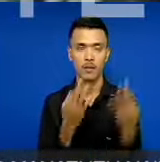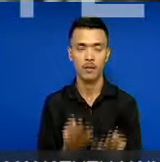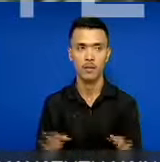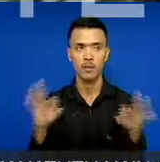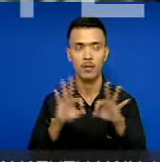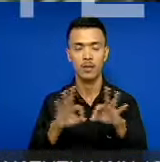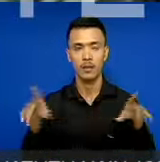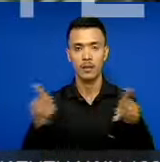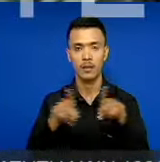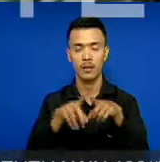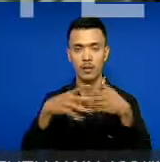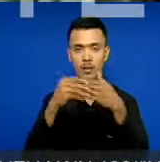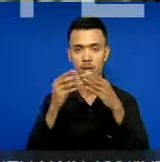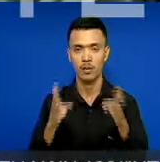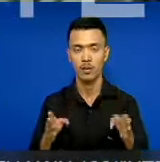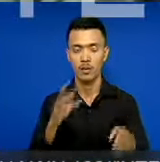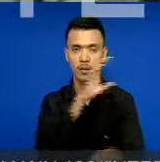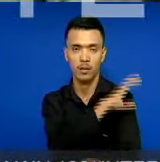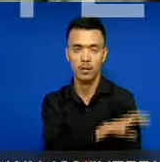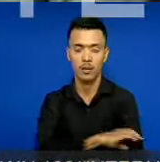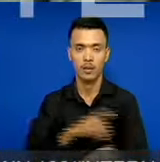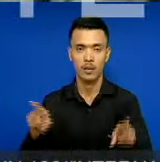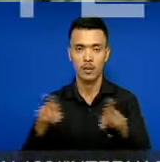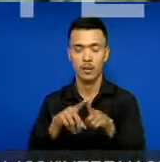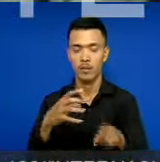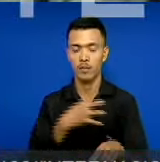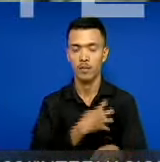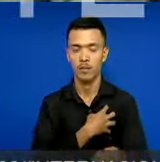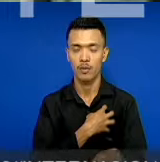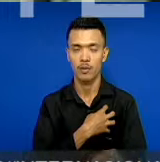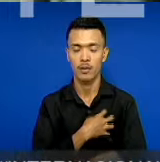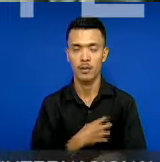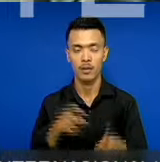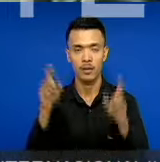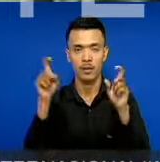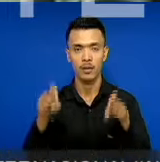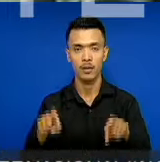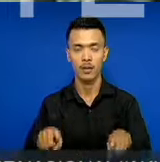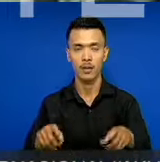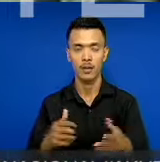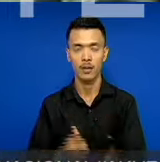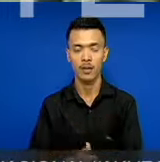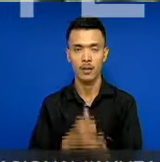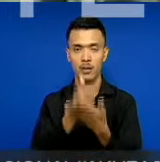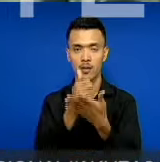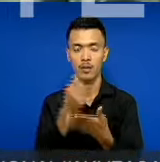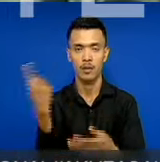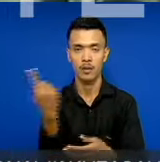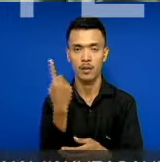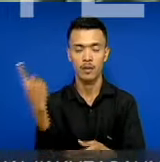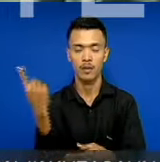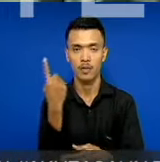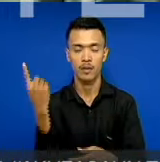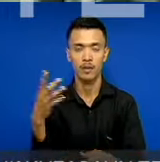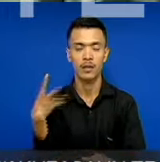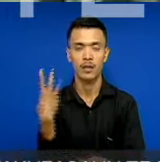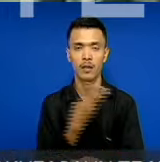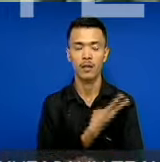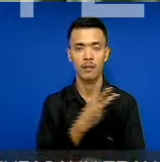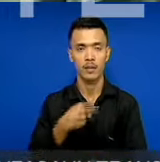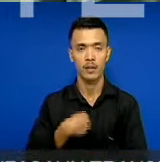para essa autoridade de segurança, nessa Polícia Nacional Timor-Leste, tem que capacita na fatin si a menina